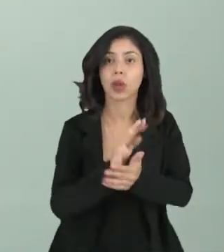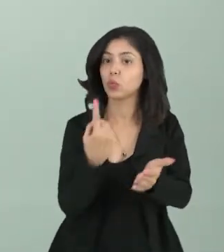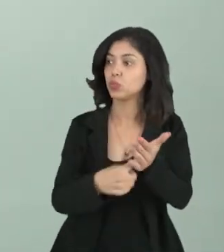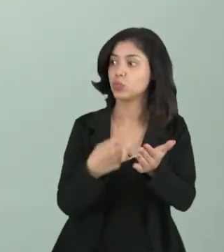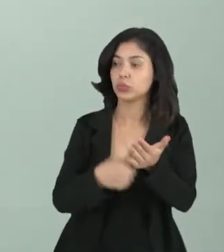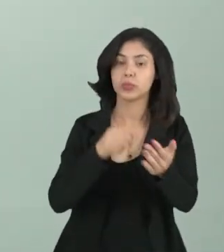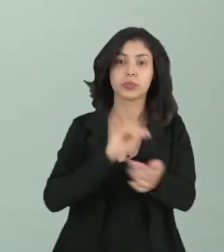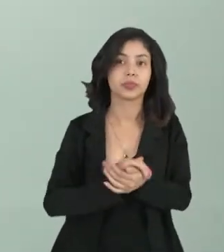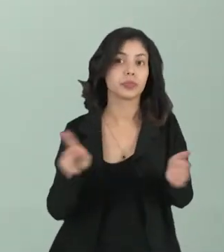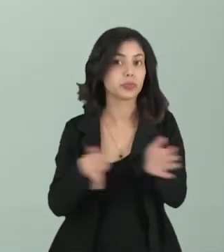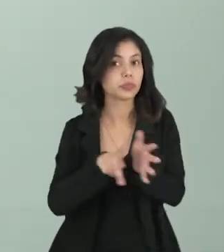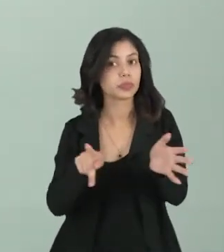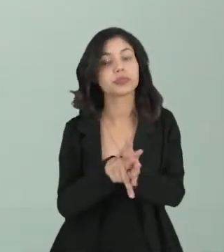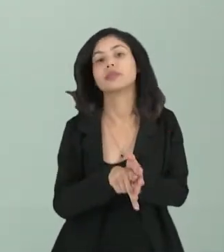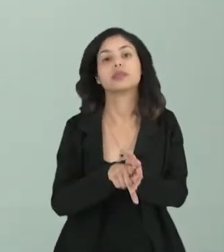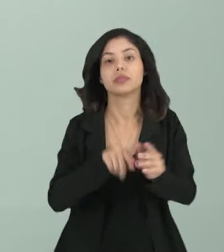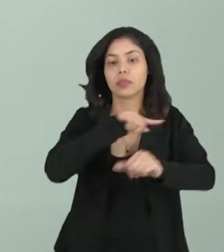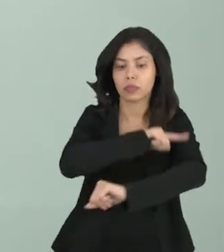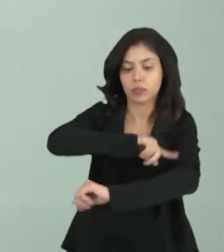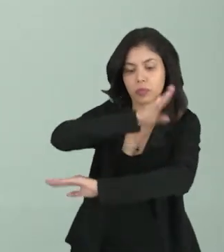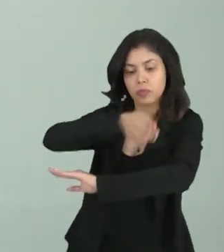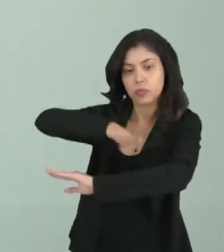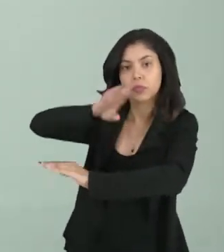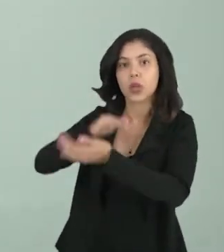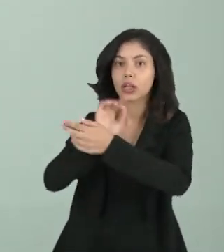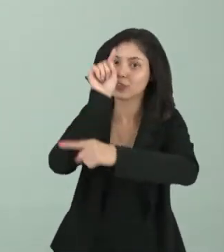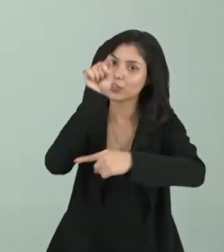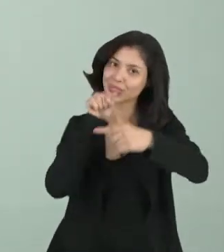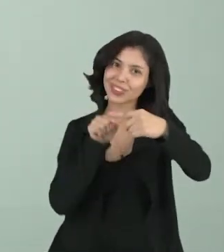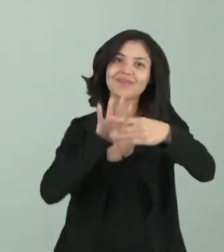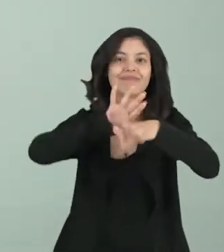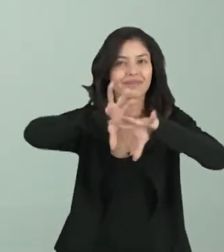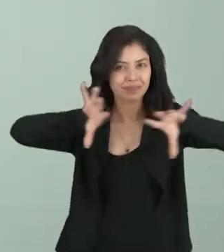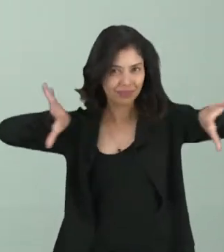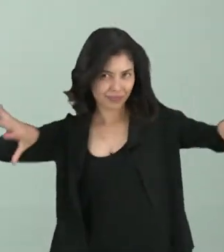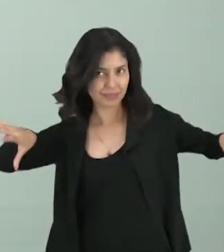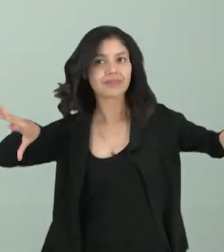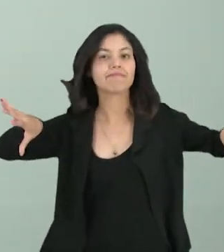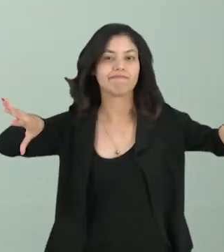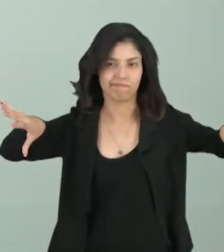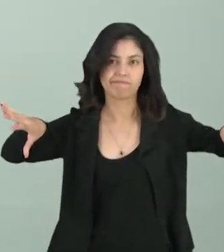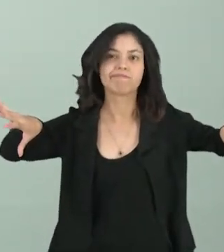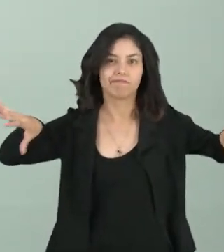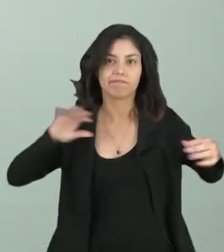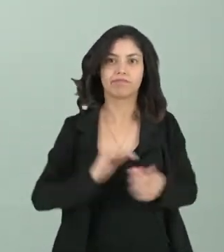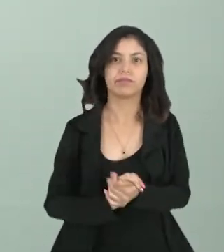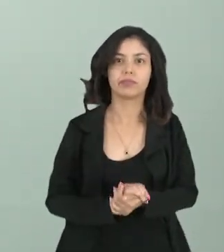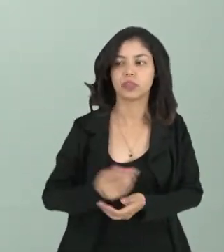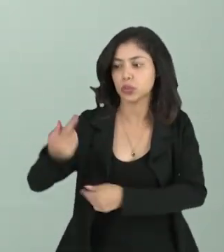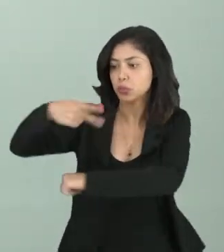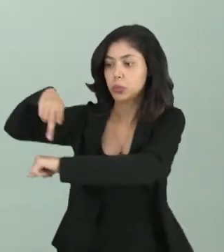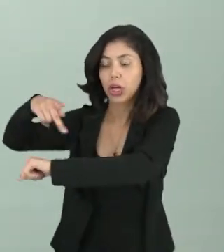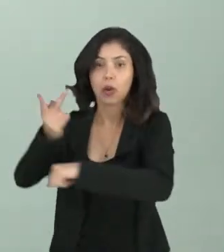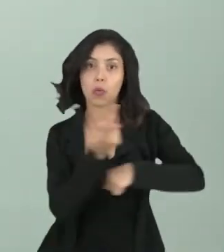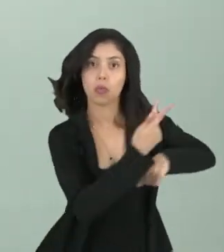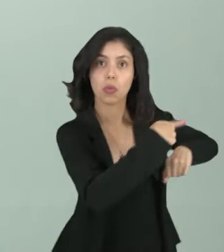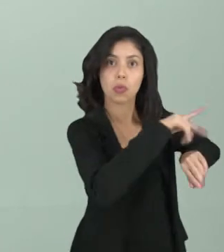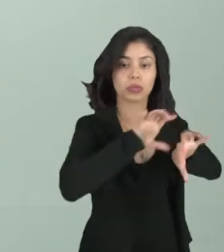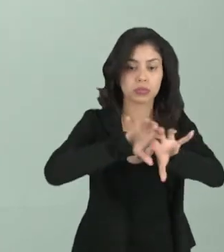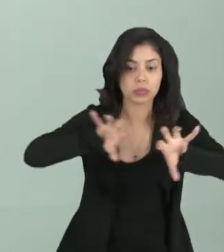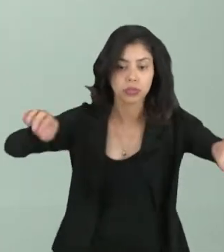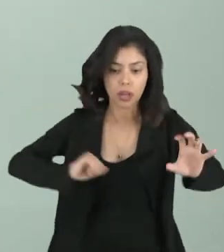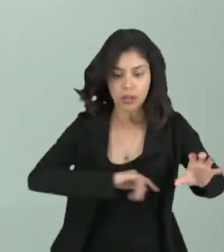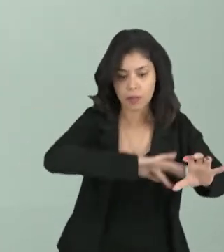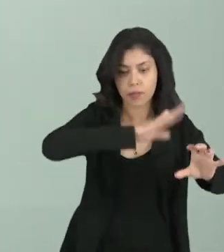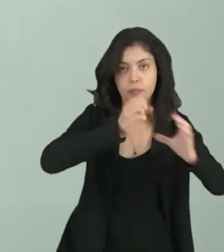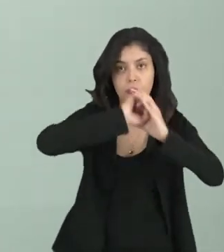condição do próprio relevo, que às vezes faz até uma divisão, existe uma separação entre um país e outro que cria